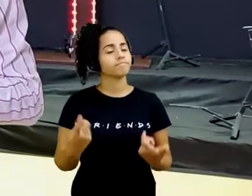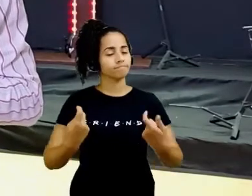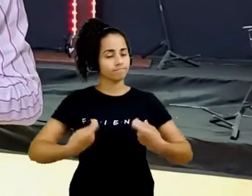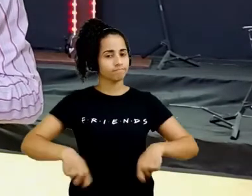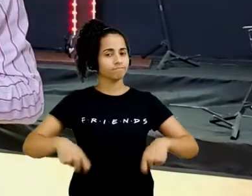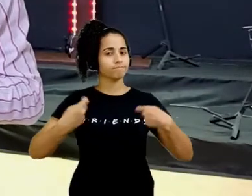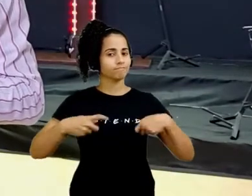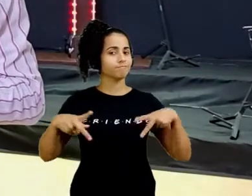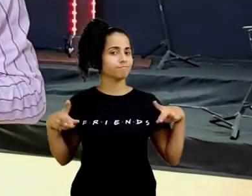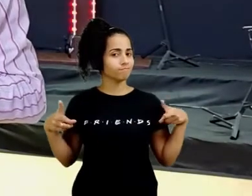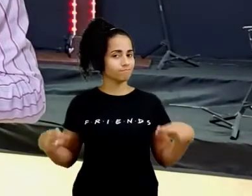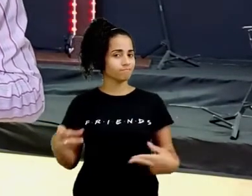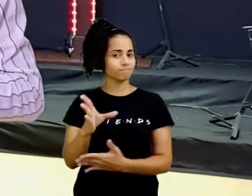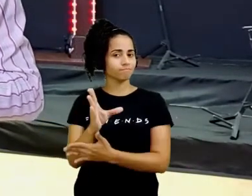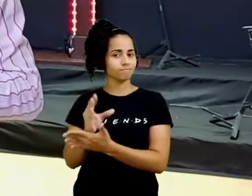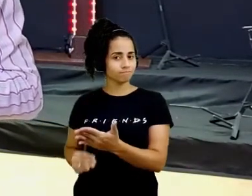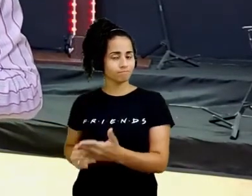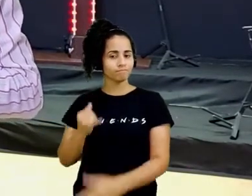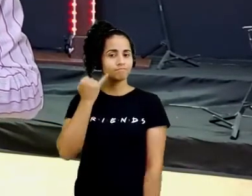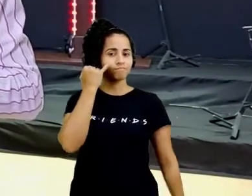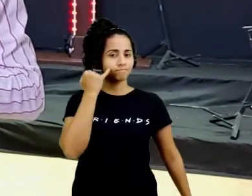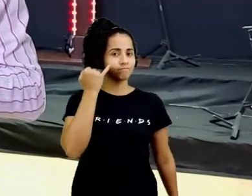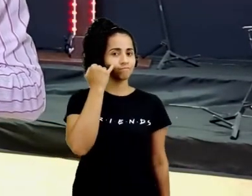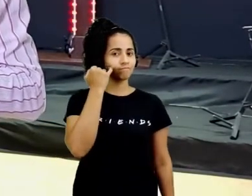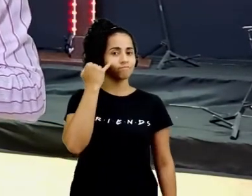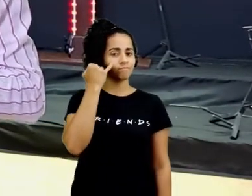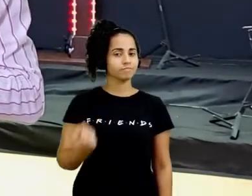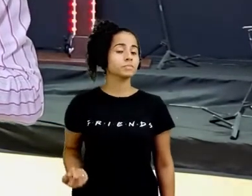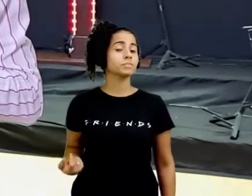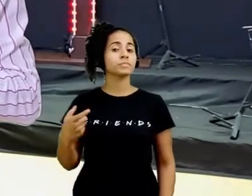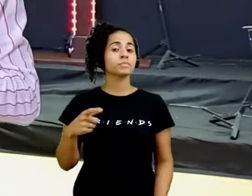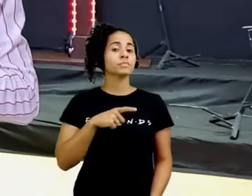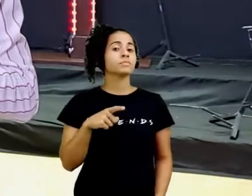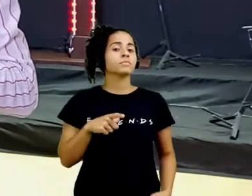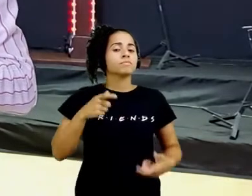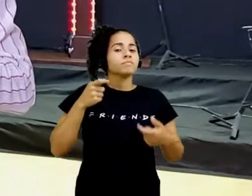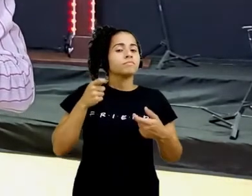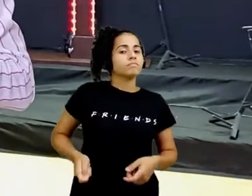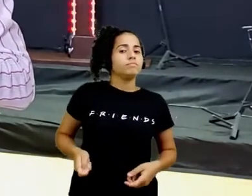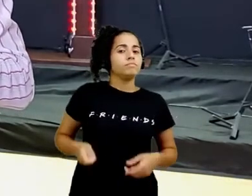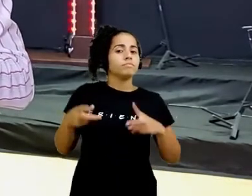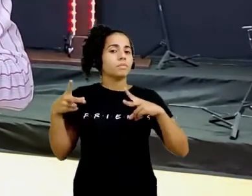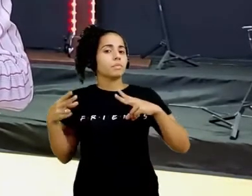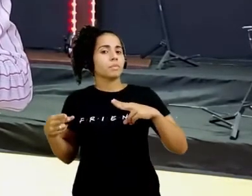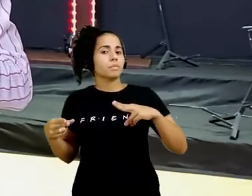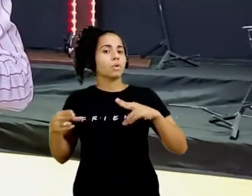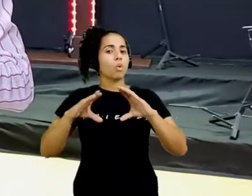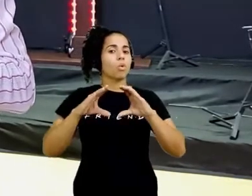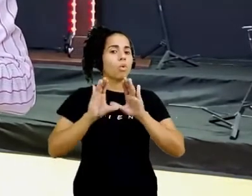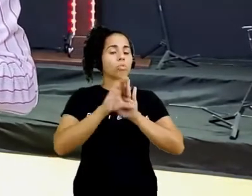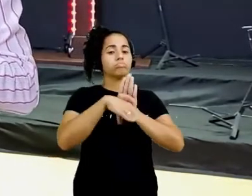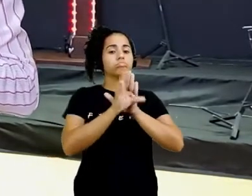fazer como Jeremias, temos que ter essa mesma atitude, esse mesmo conceito, essa